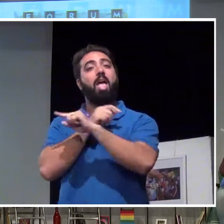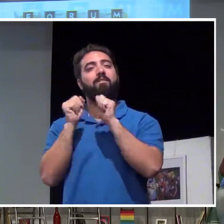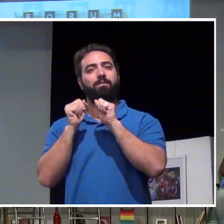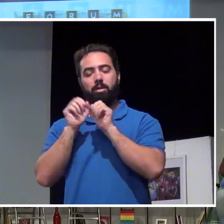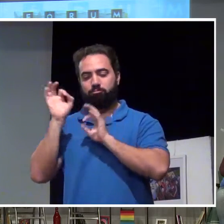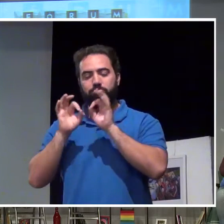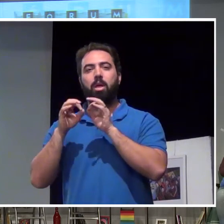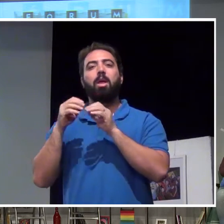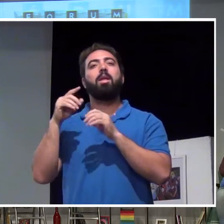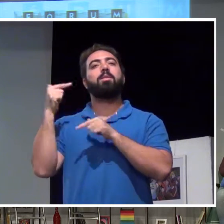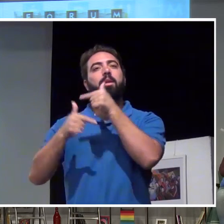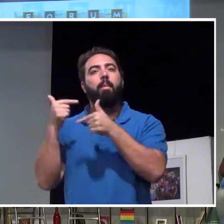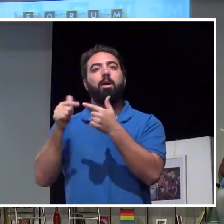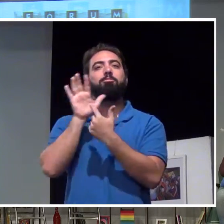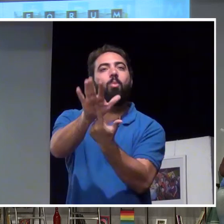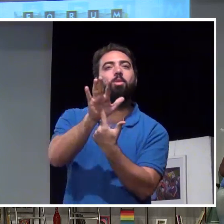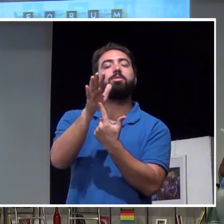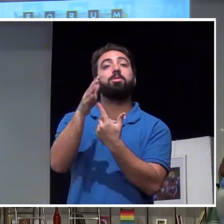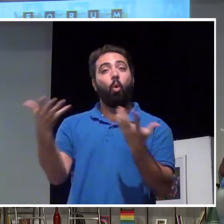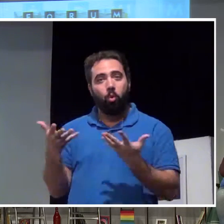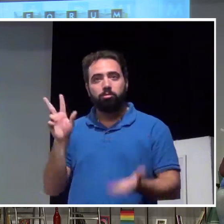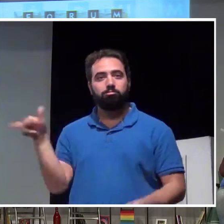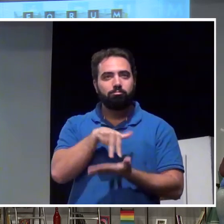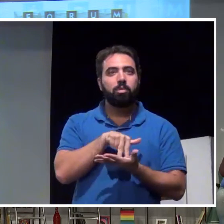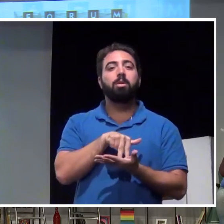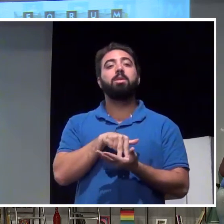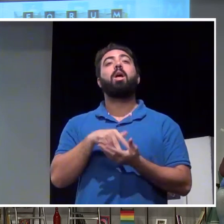processo dele de contação. Então, ela